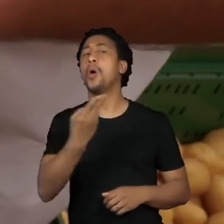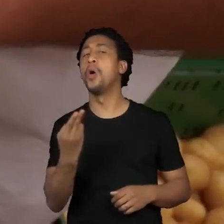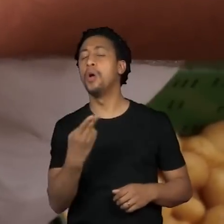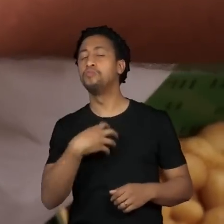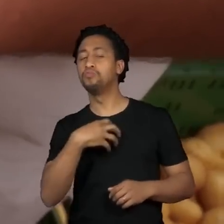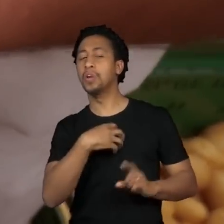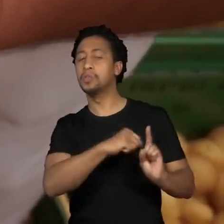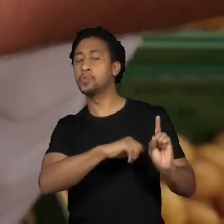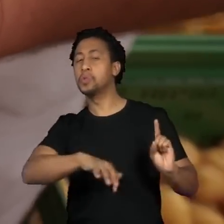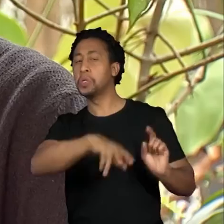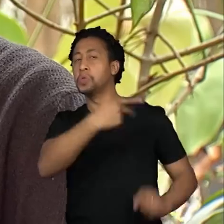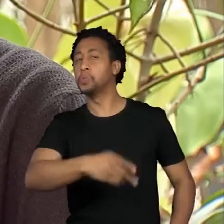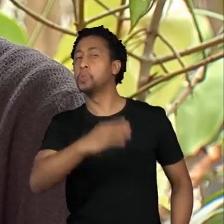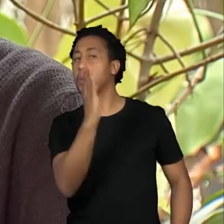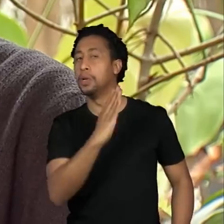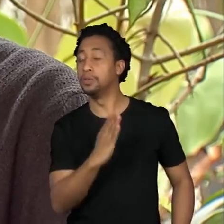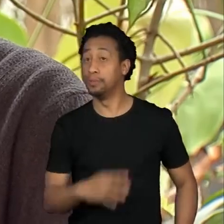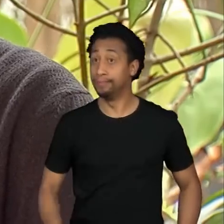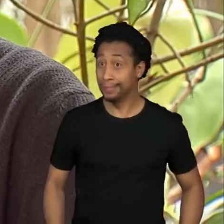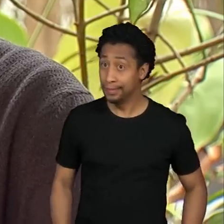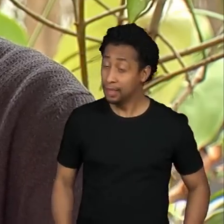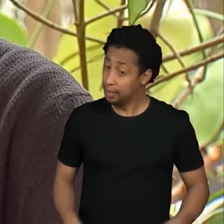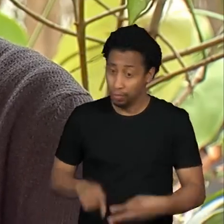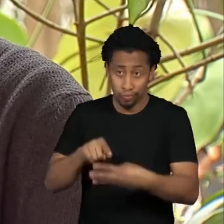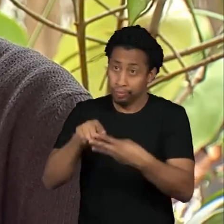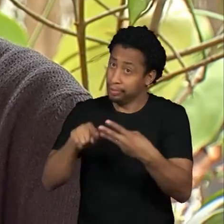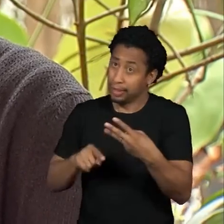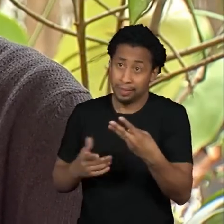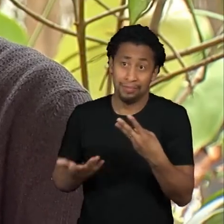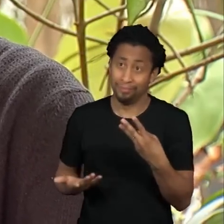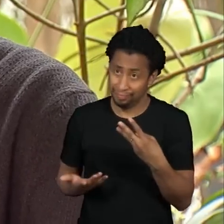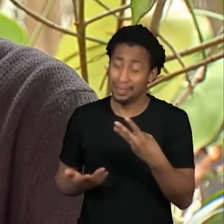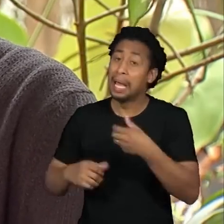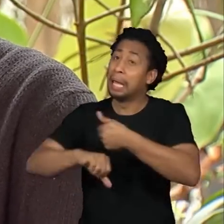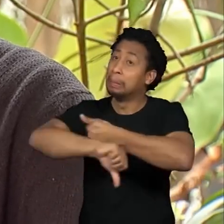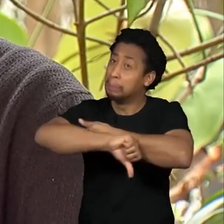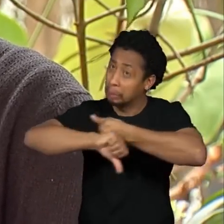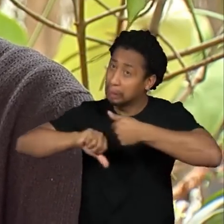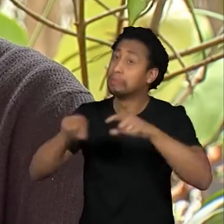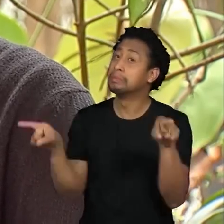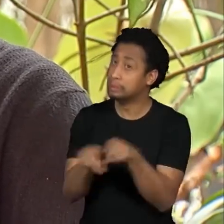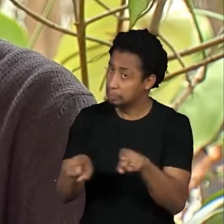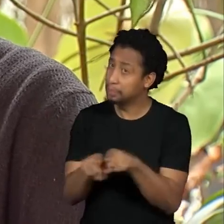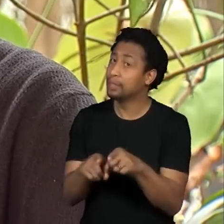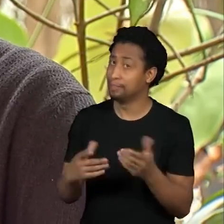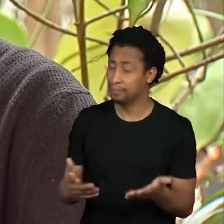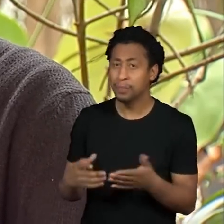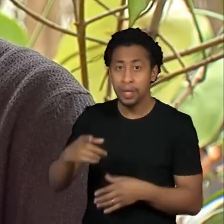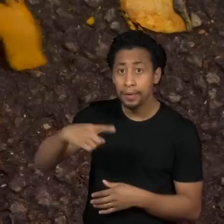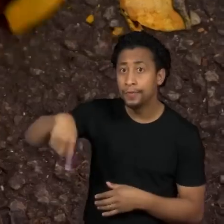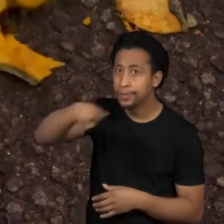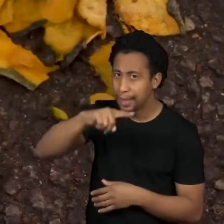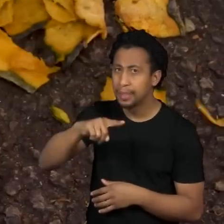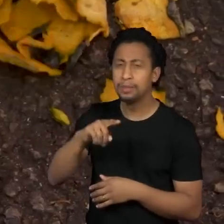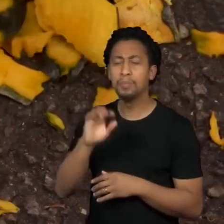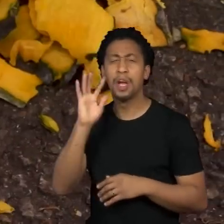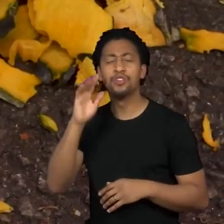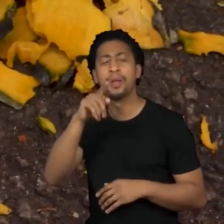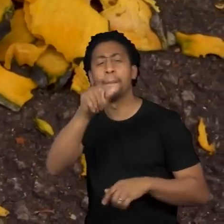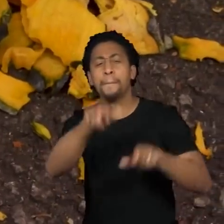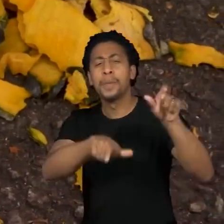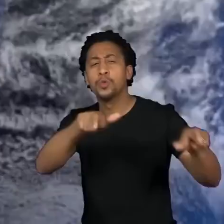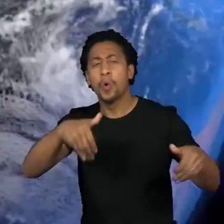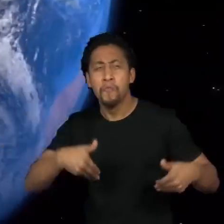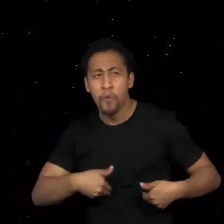inclusive moral, né? Porque num país que passa fome, você jogar comida fora sem se sentir culpado é